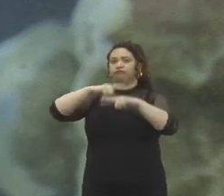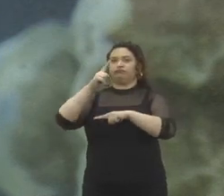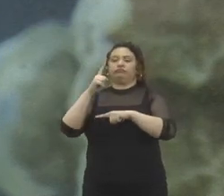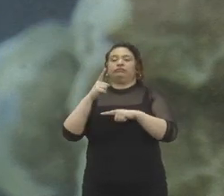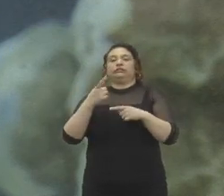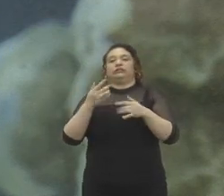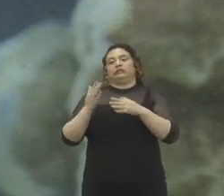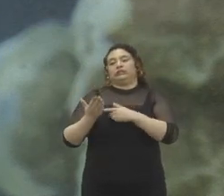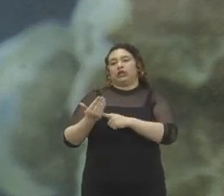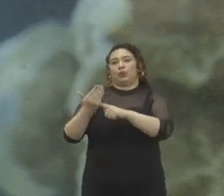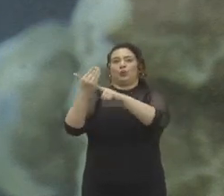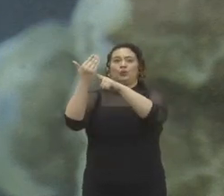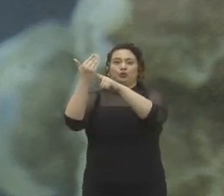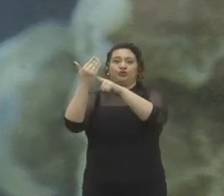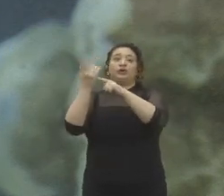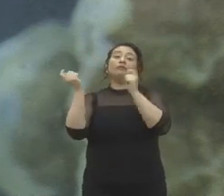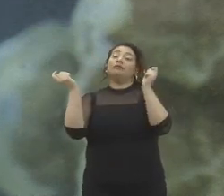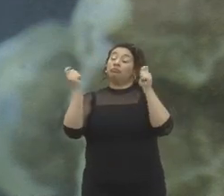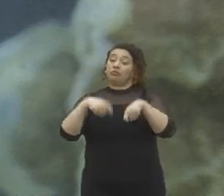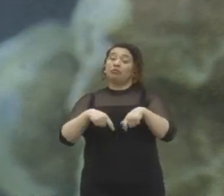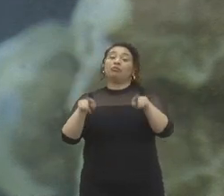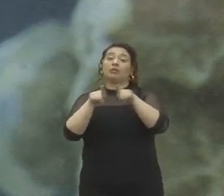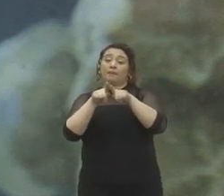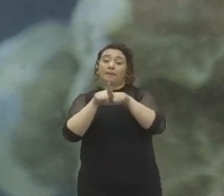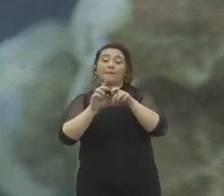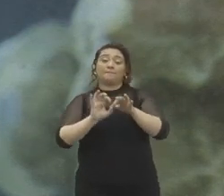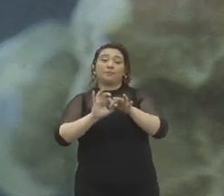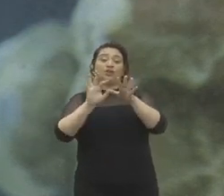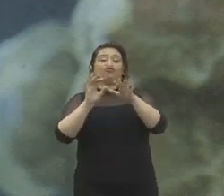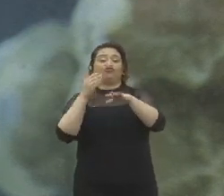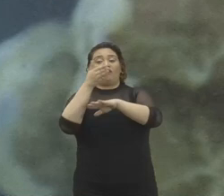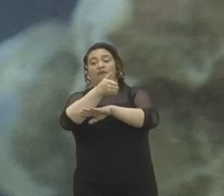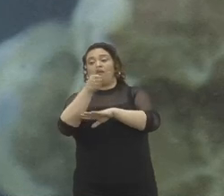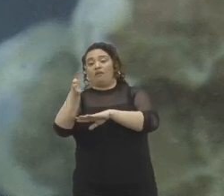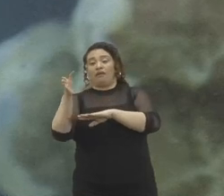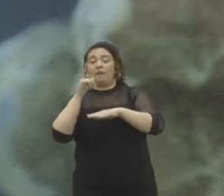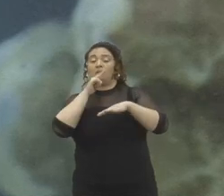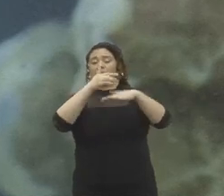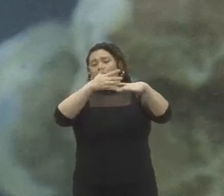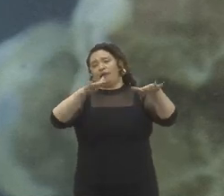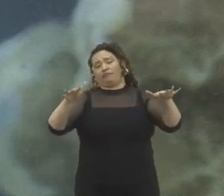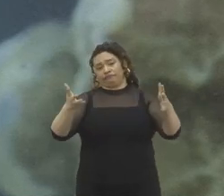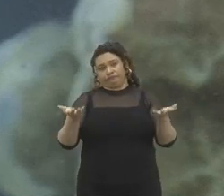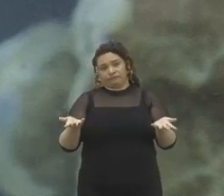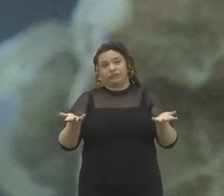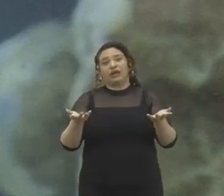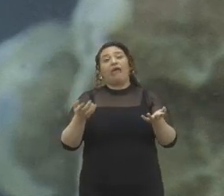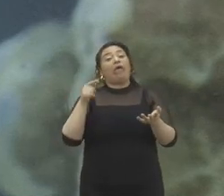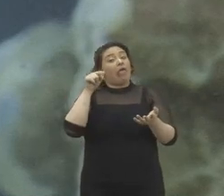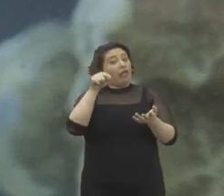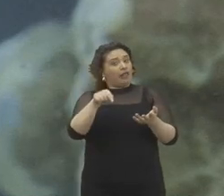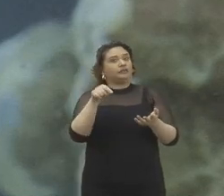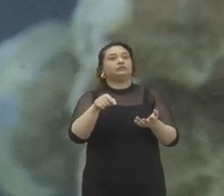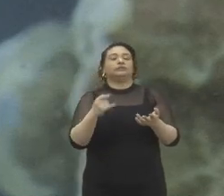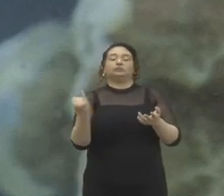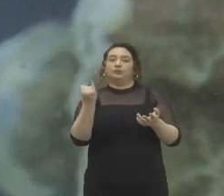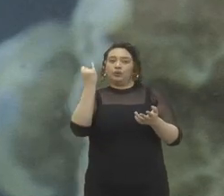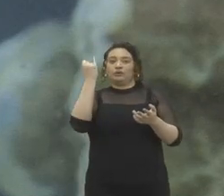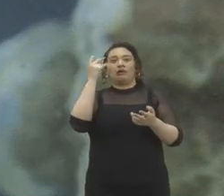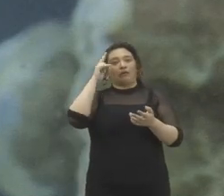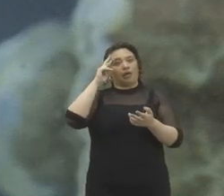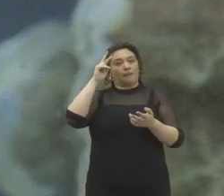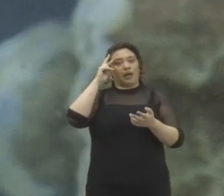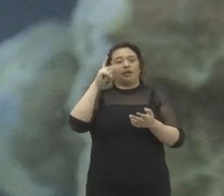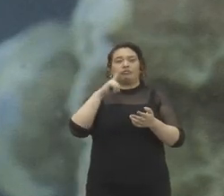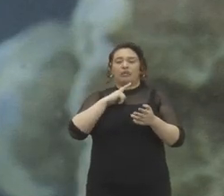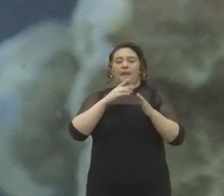permitiu eh a gente fazer mais matérias no mar Isso é uma uma é inegável eu me lembro